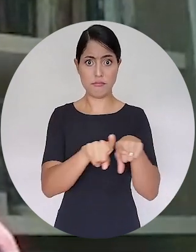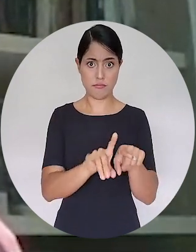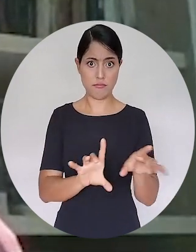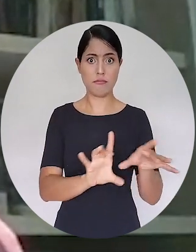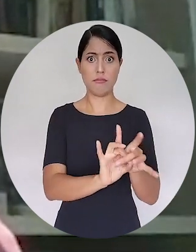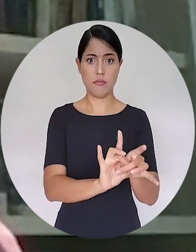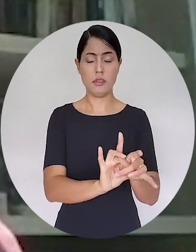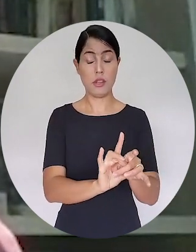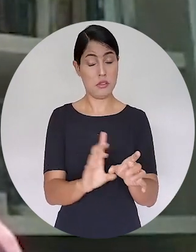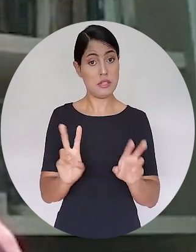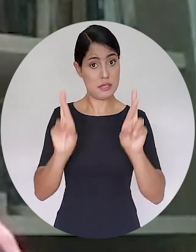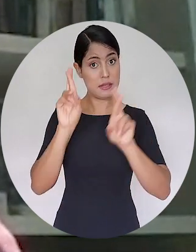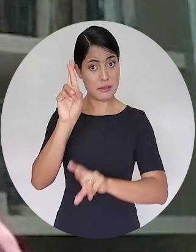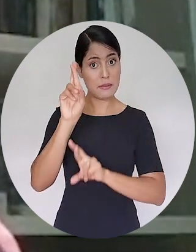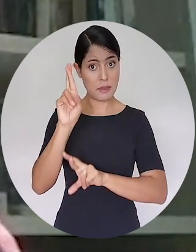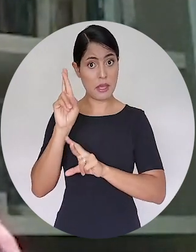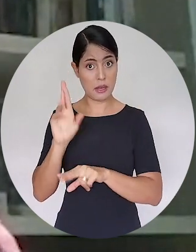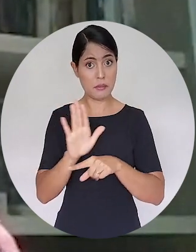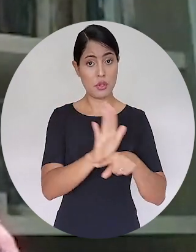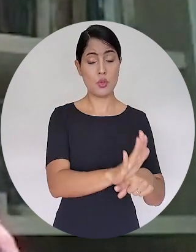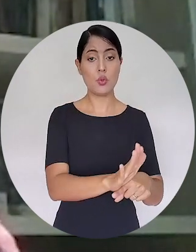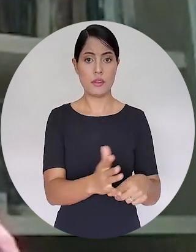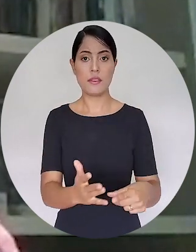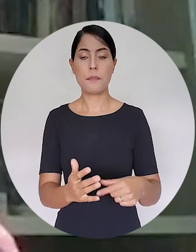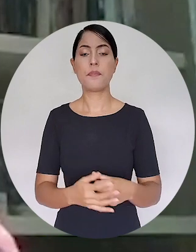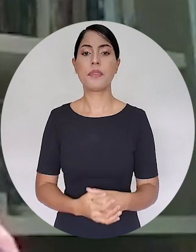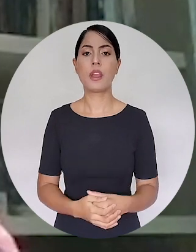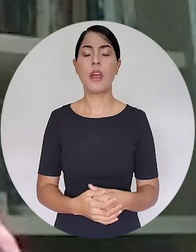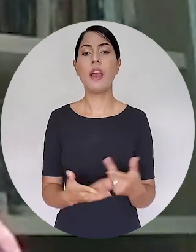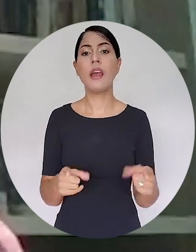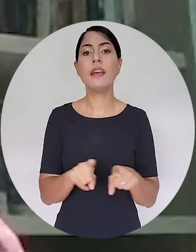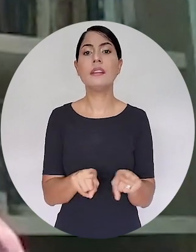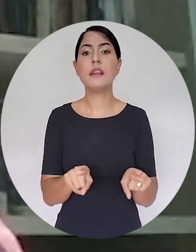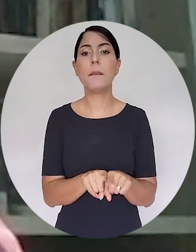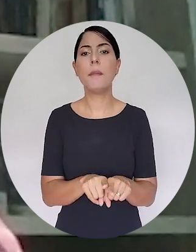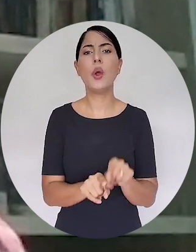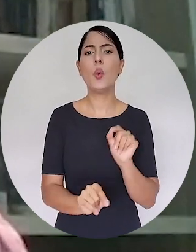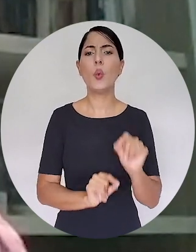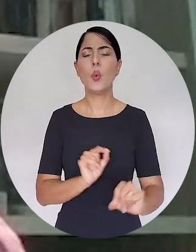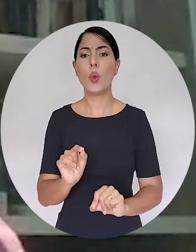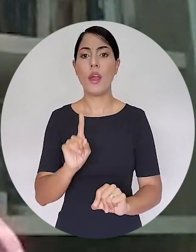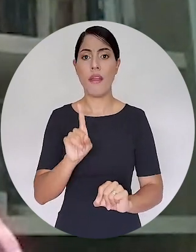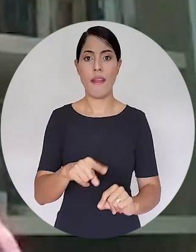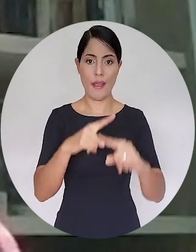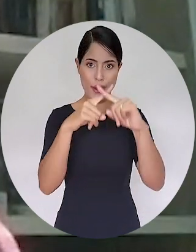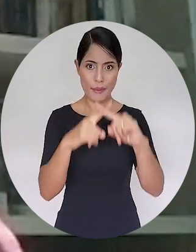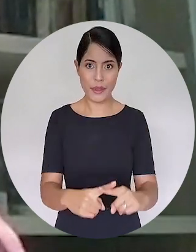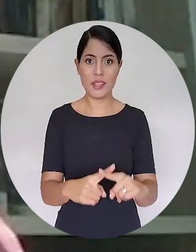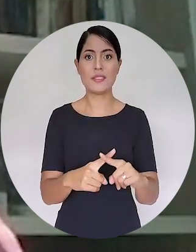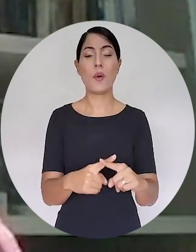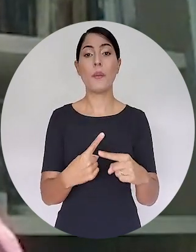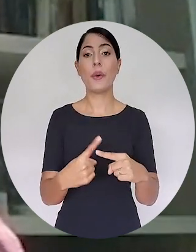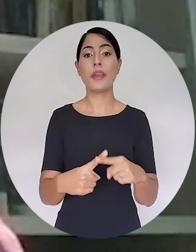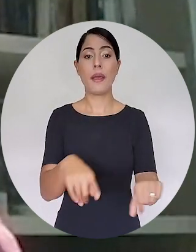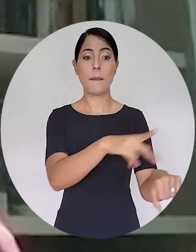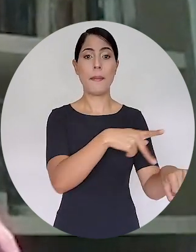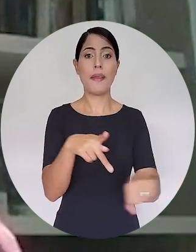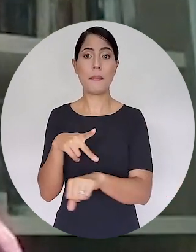breve, vem ajudar nisso também, para que nessas disputas comerciais com partes de